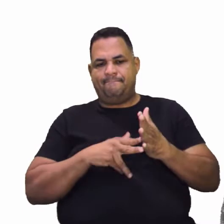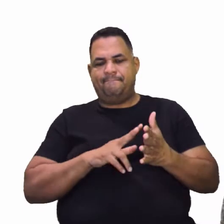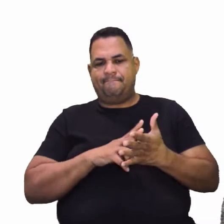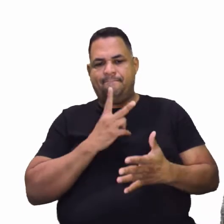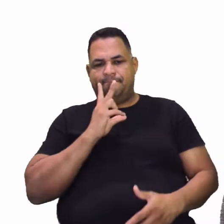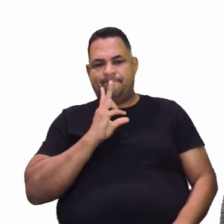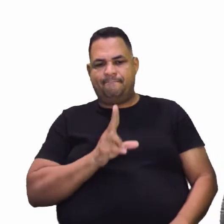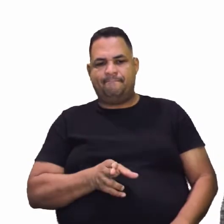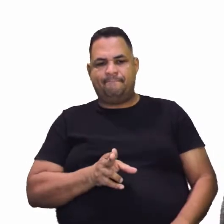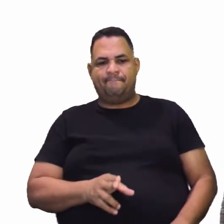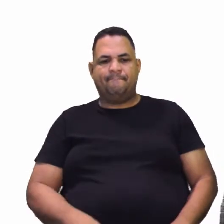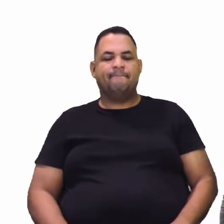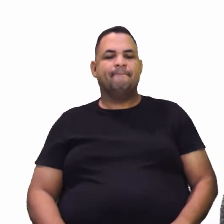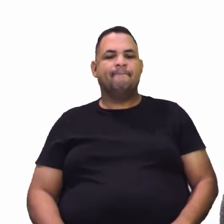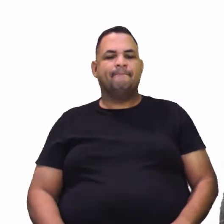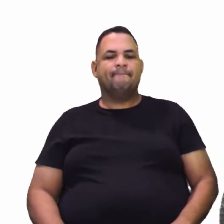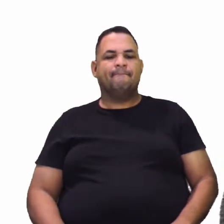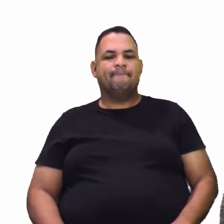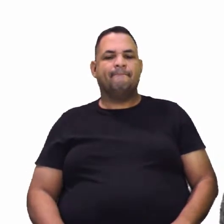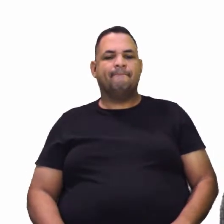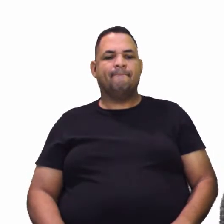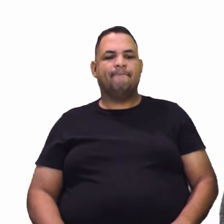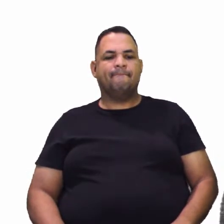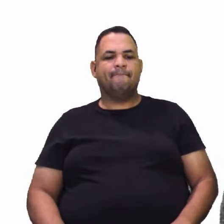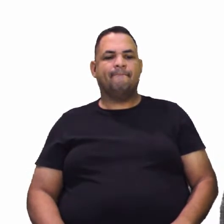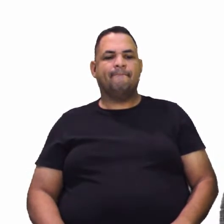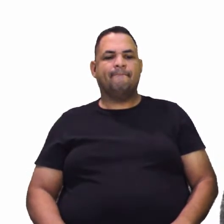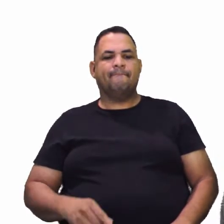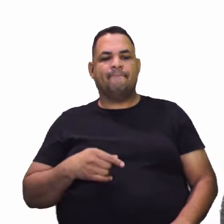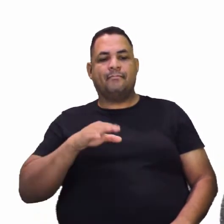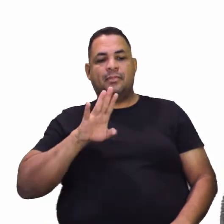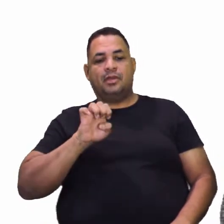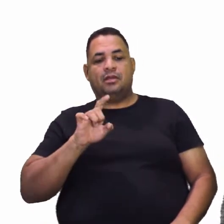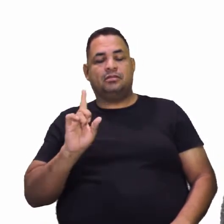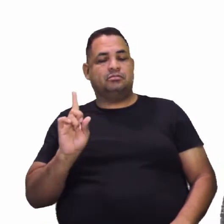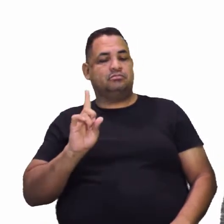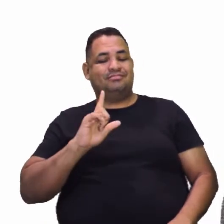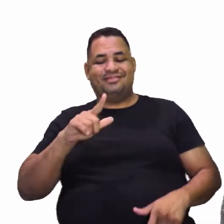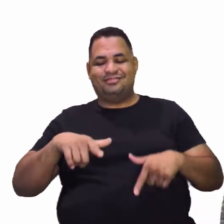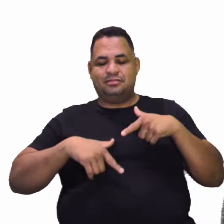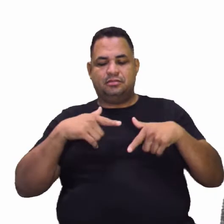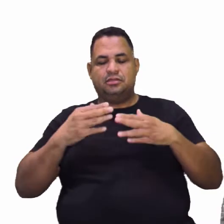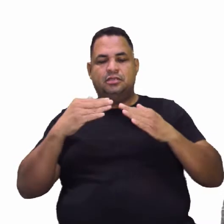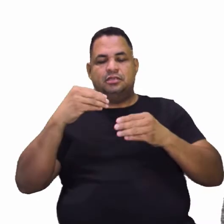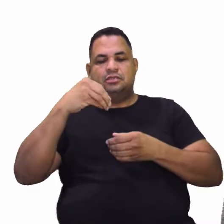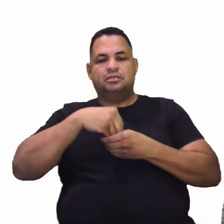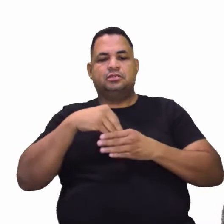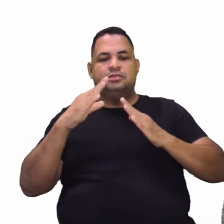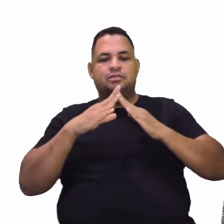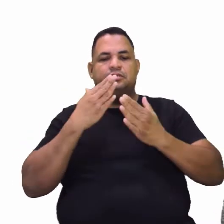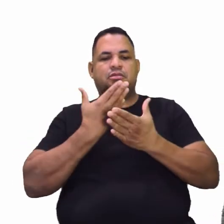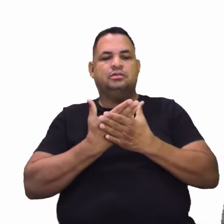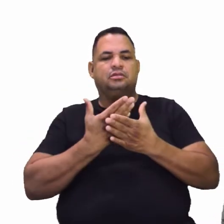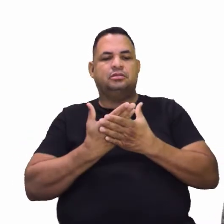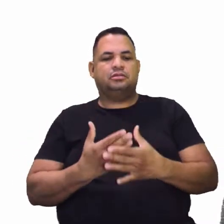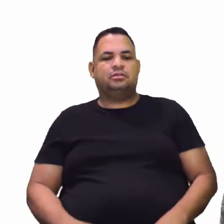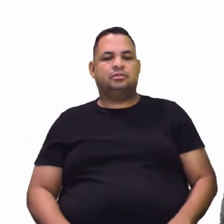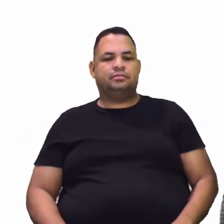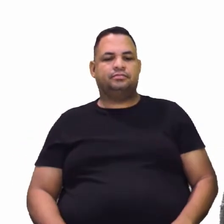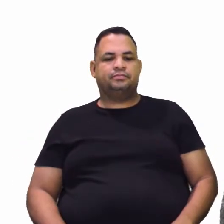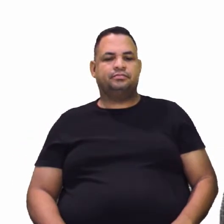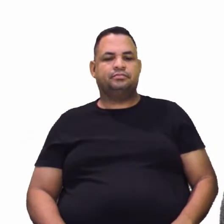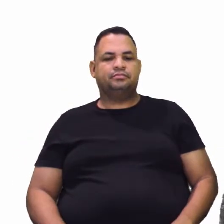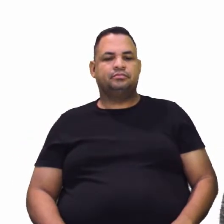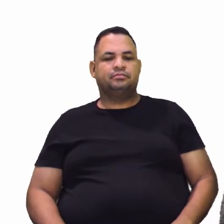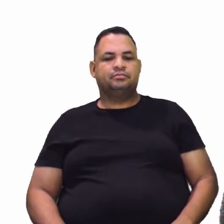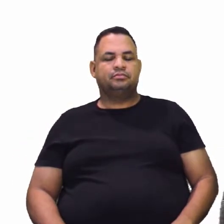fica Elk does not work at school. O Elk não trabalha na escola. É a mesma coisa que Elk